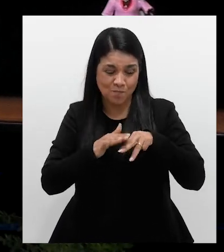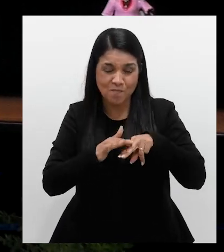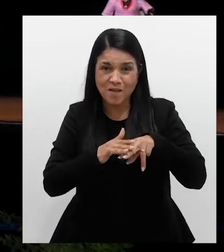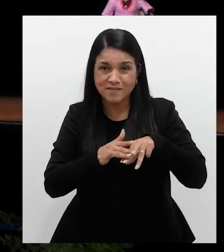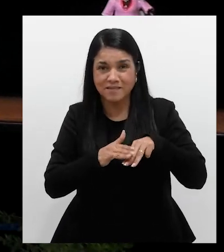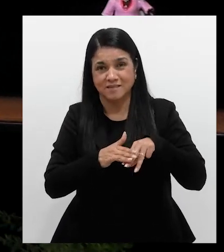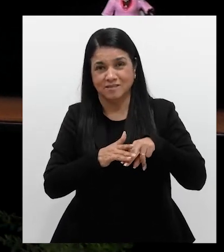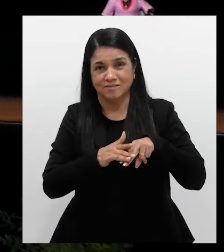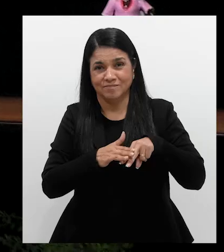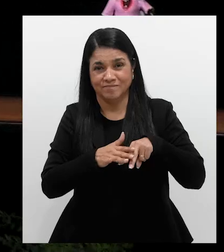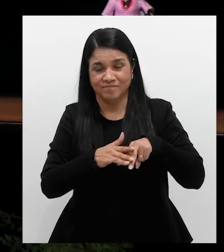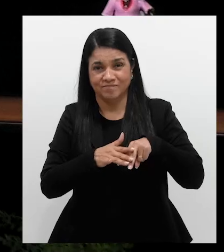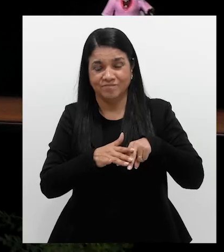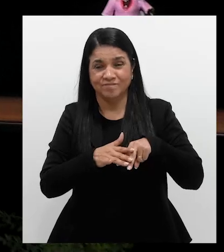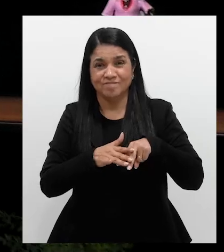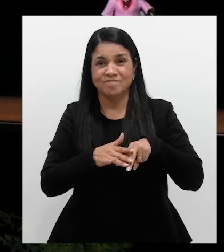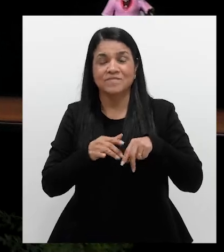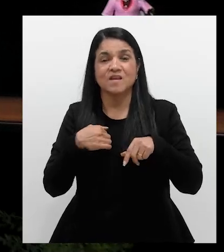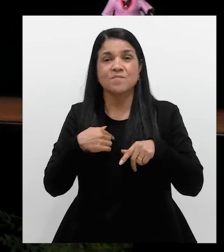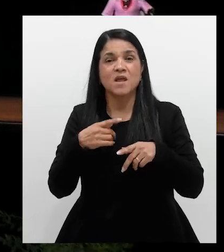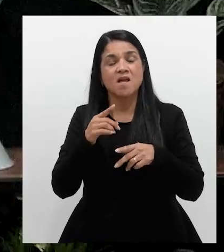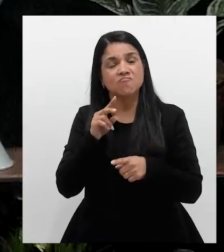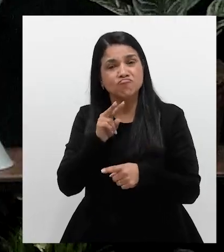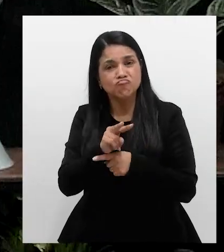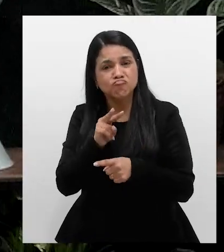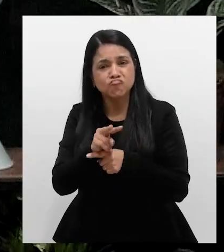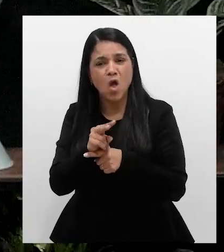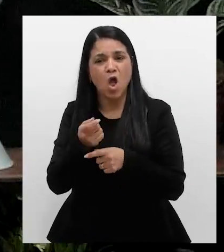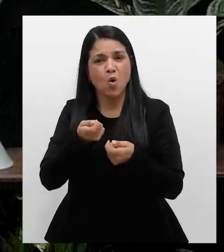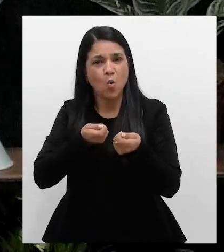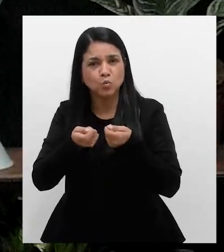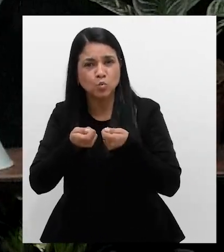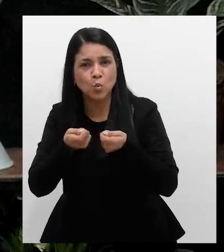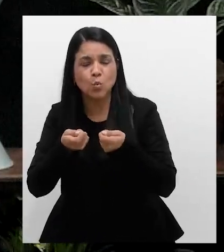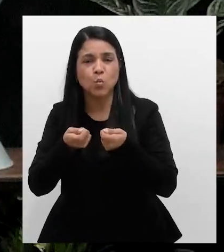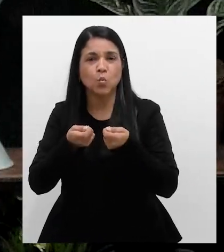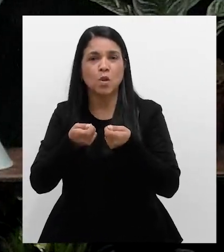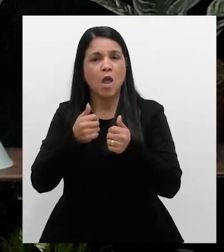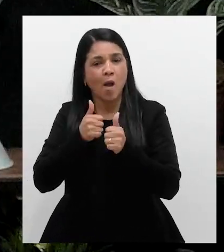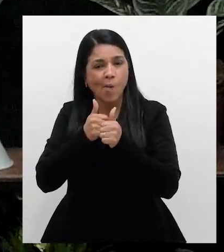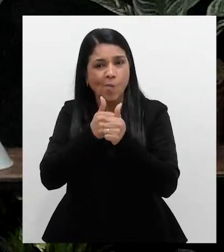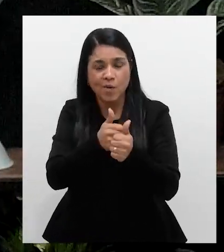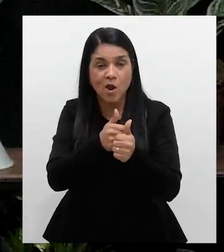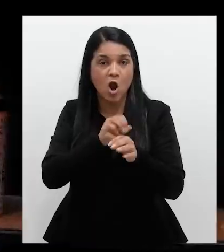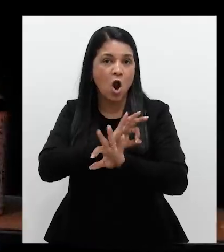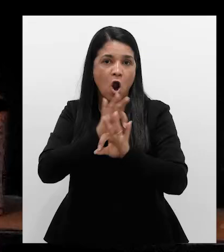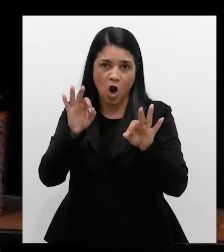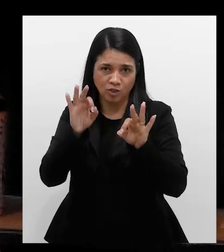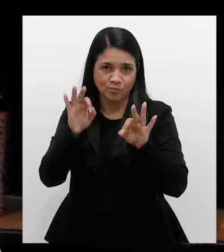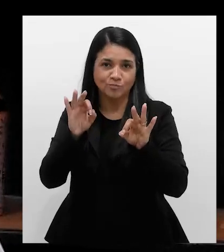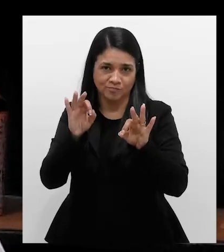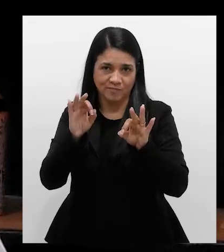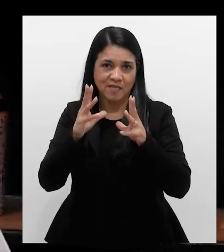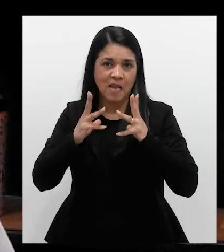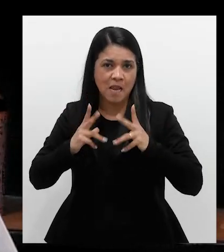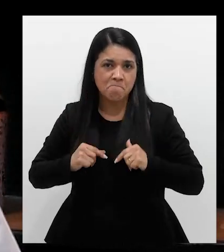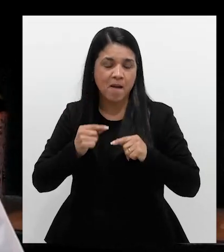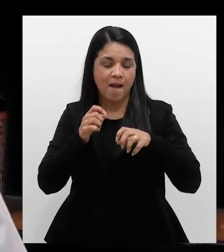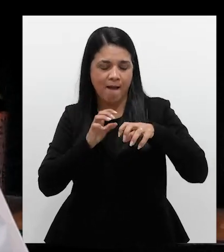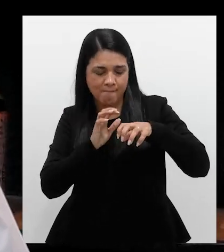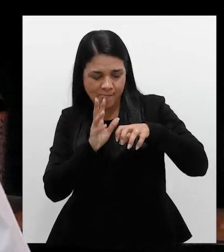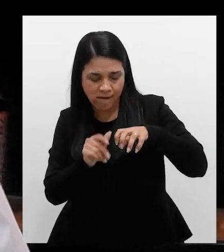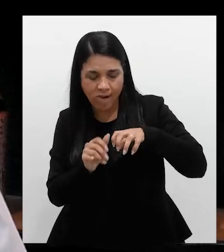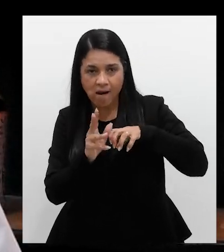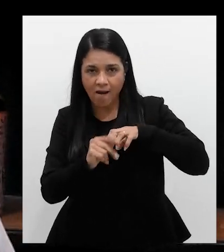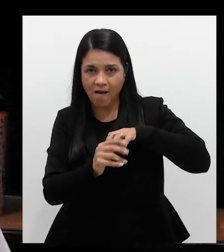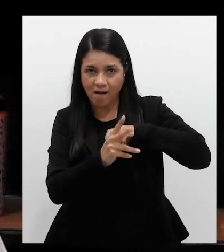ser um paciente, para você manter uma prevenção, para você fazer um controle, um acompanhamento, isso é ótimo, isso é o melhor dos